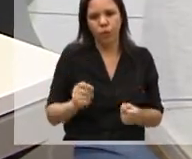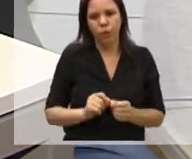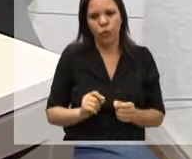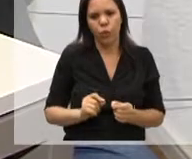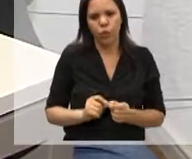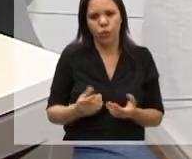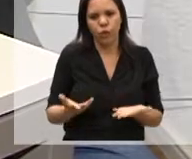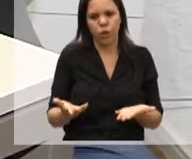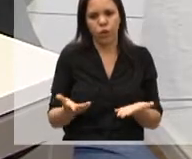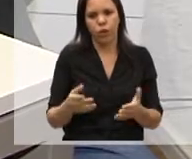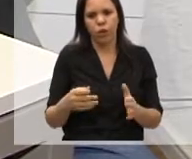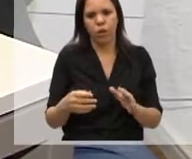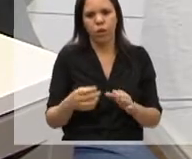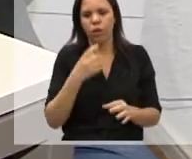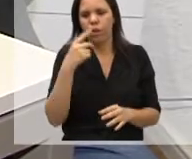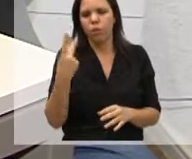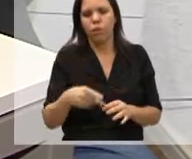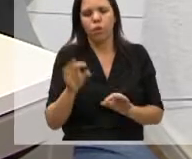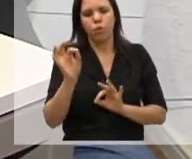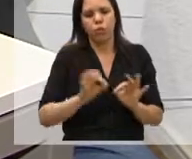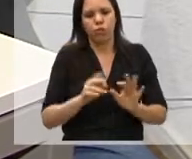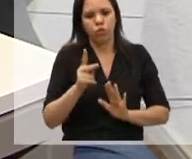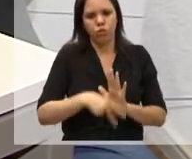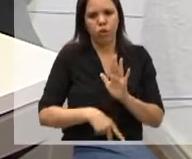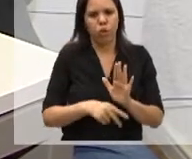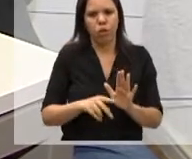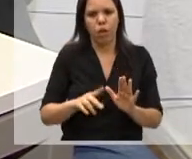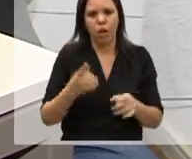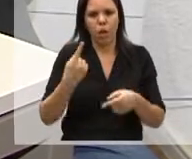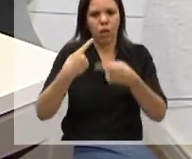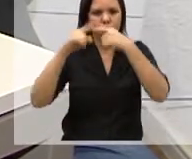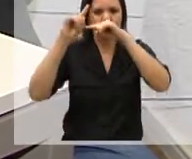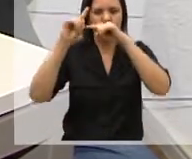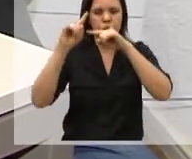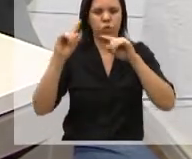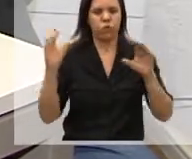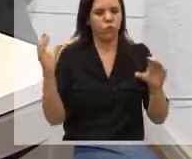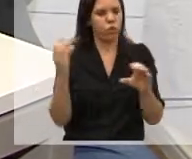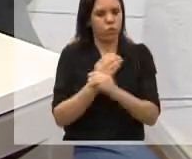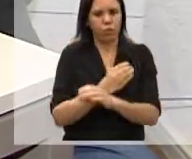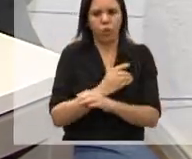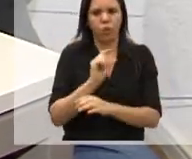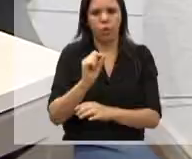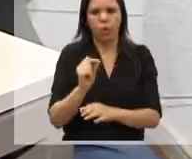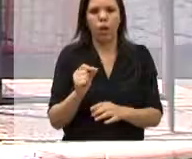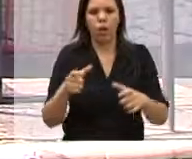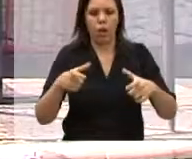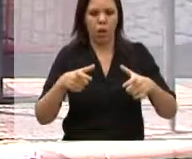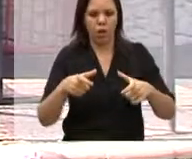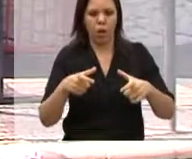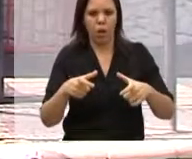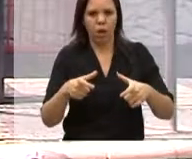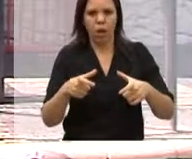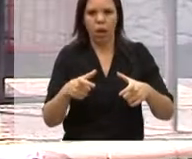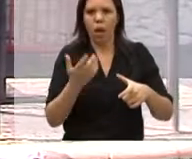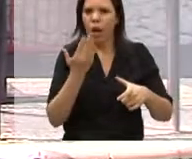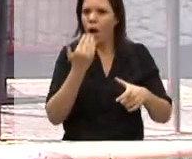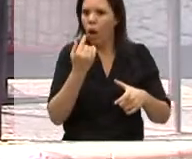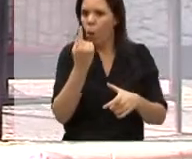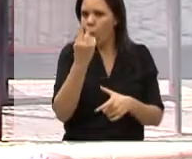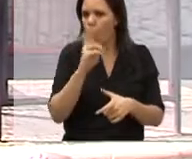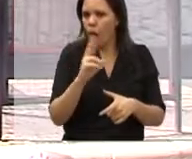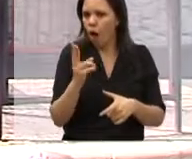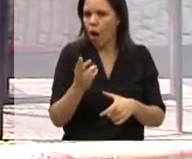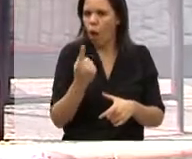para Campinas um projeto que até hoje é um sucesso total, que é o Bom Prato, que é comida a